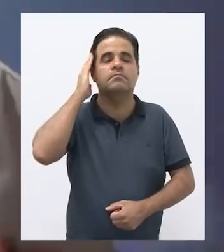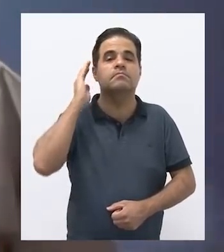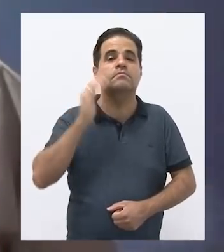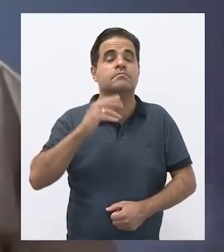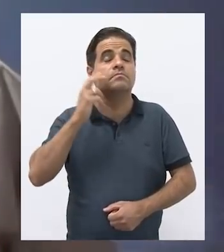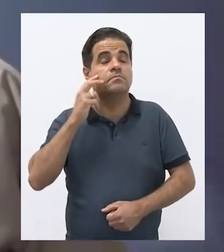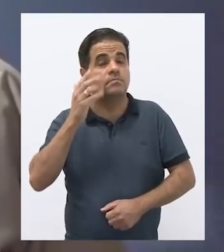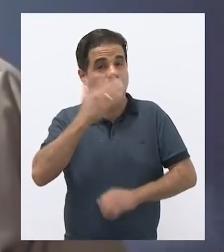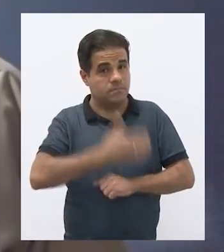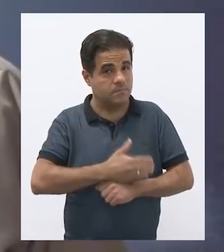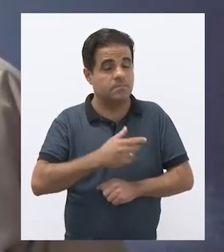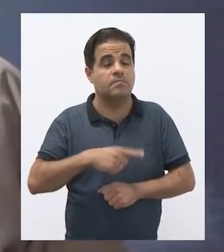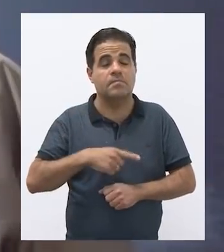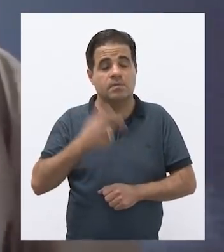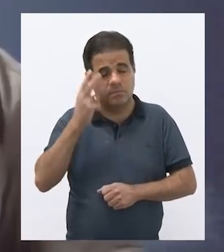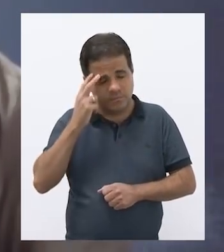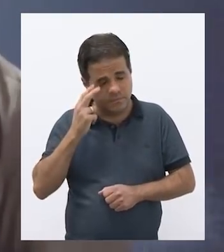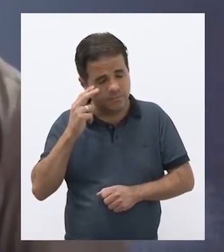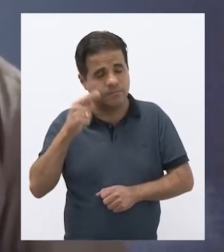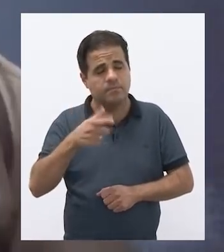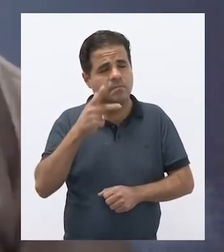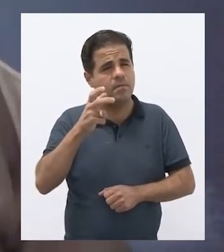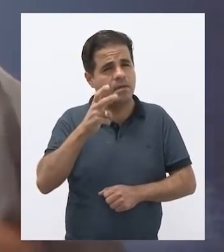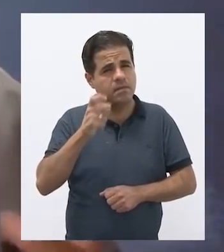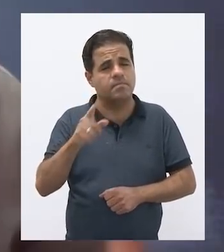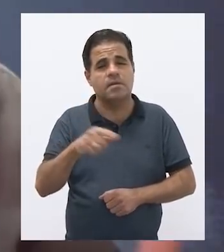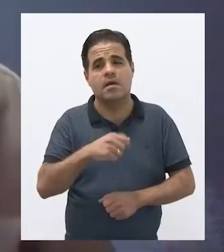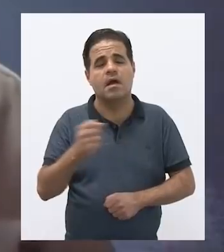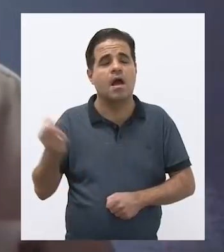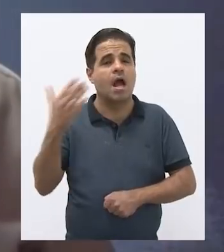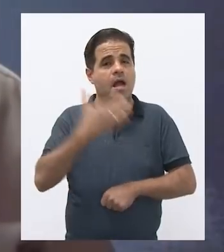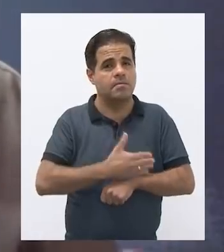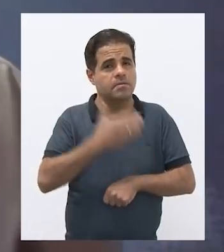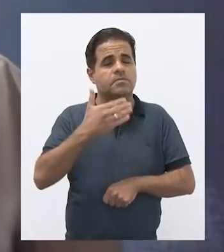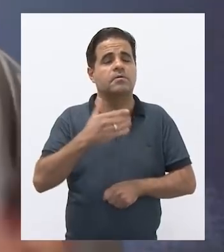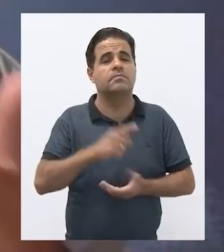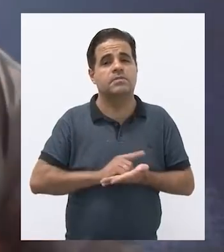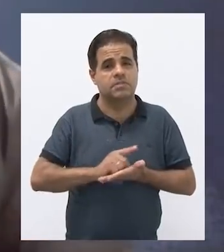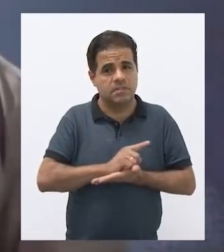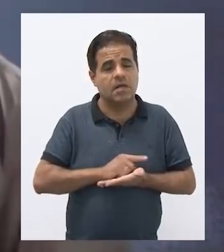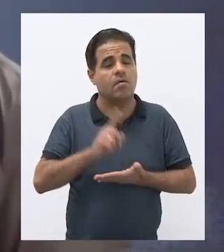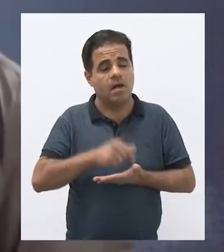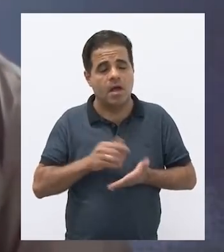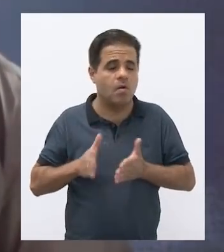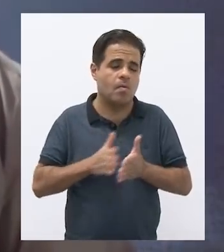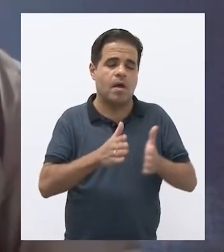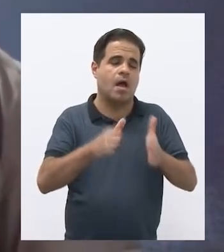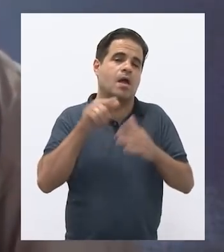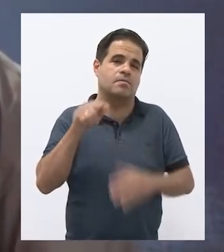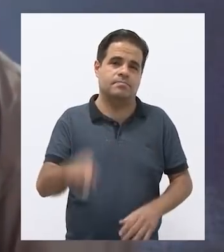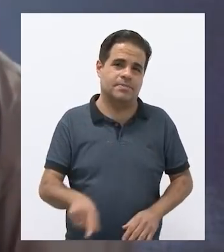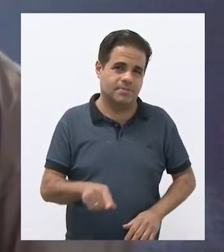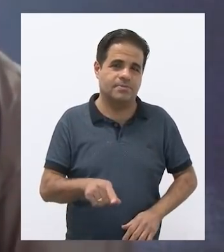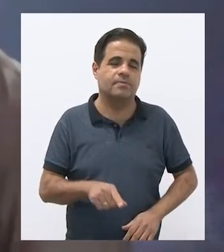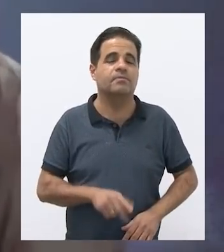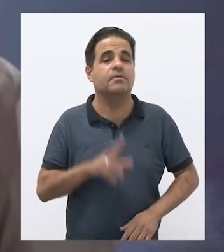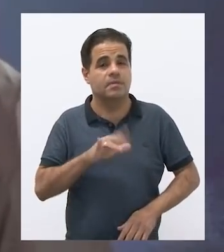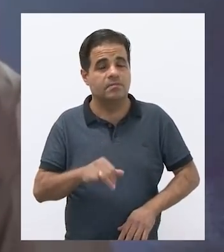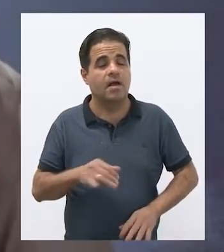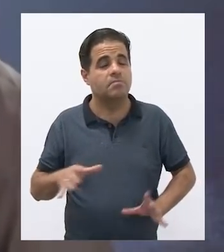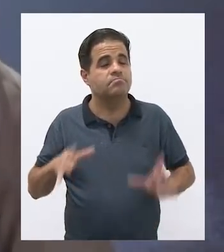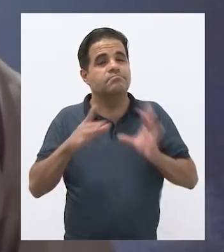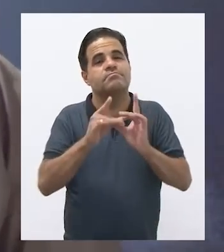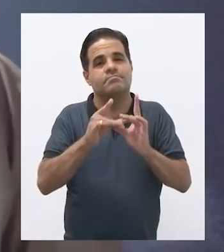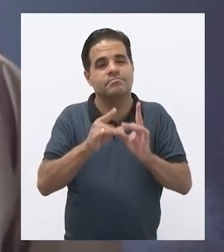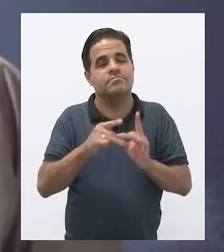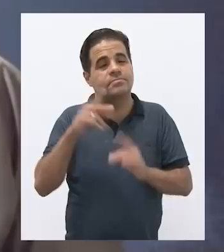agora a cultura no seu cotidiano de perceber que a plataforma digital é o caminho pelo qual ele vai se conectar